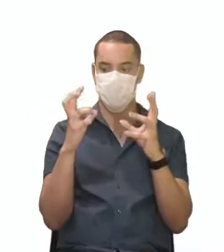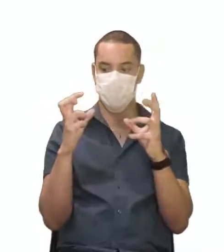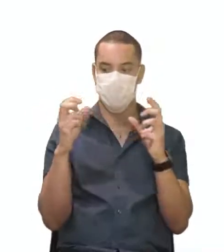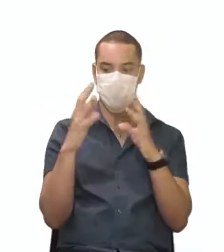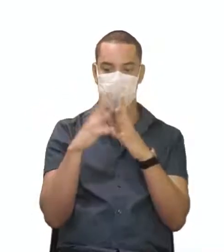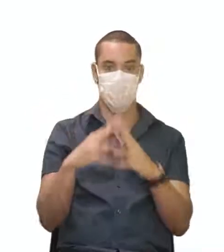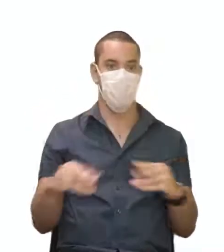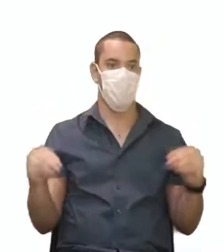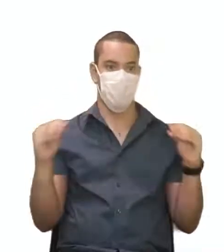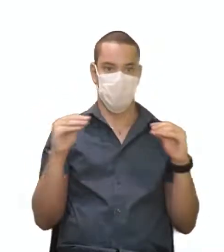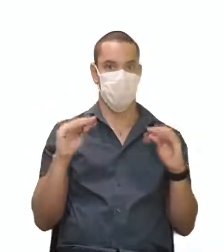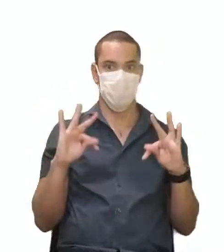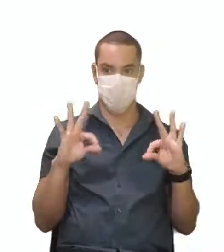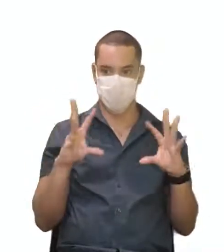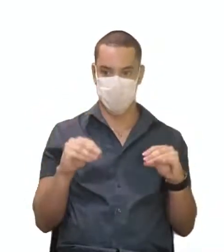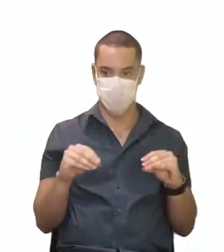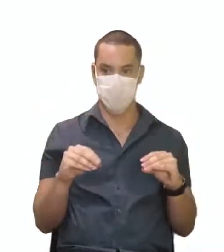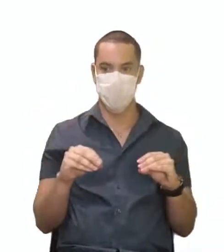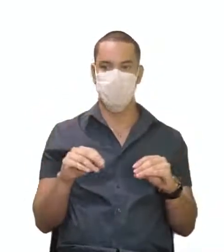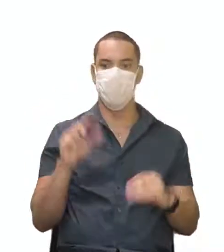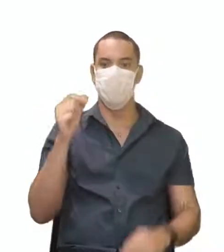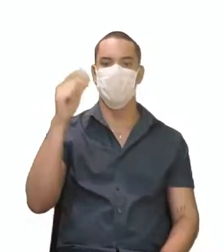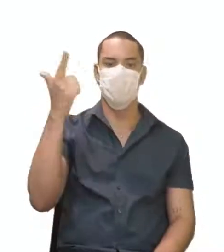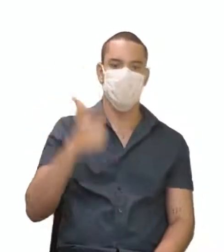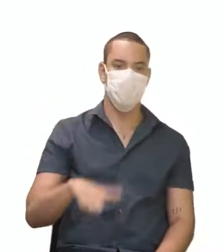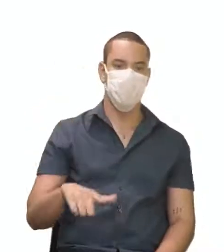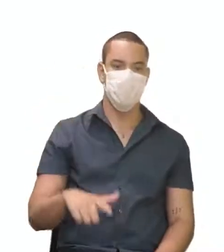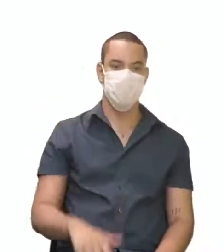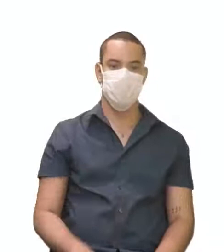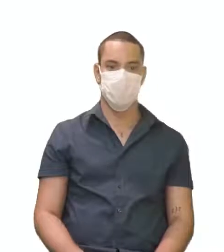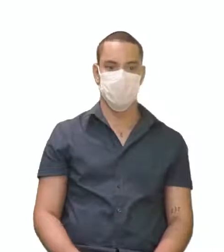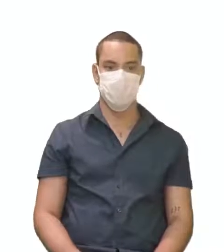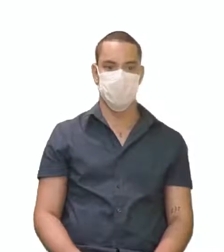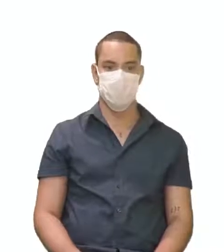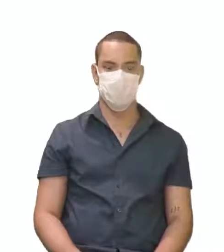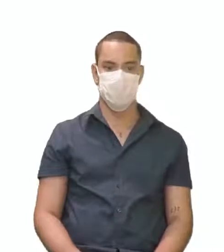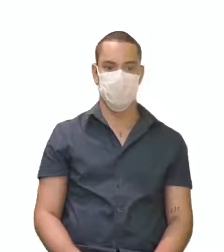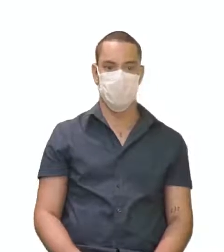Vai desaparecer. Perfeito? O que mais que a gente tem?